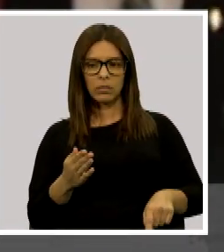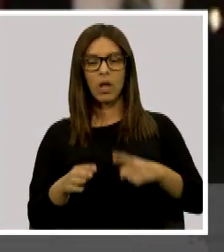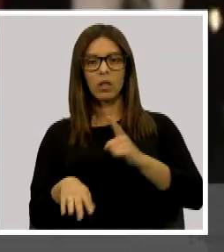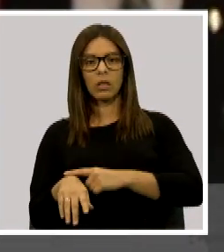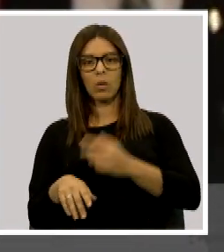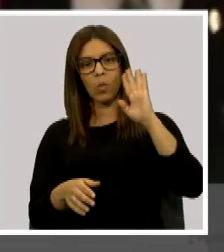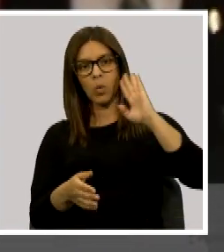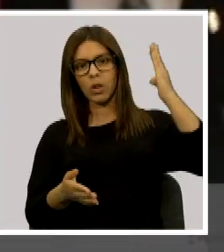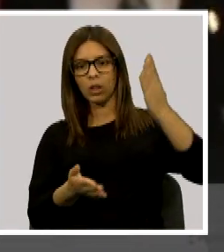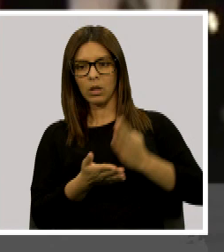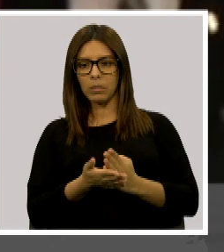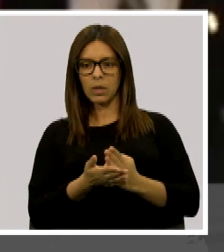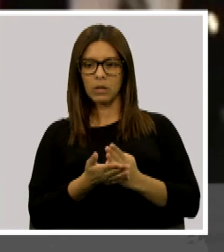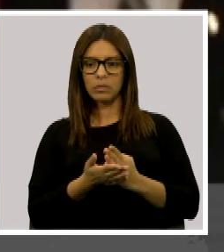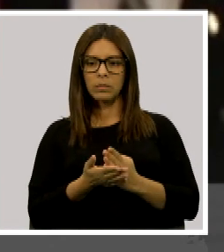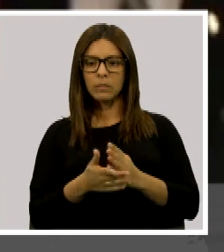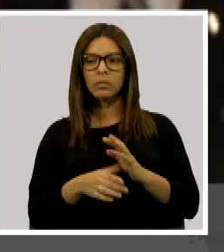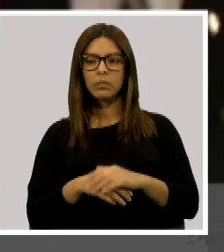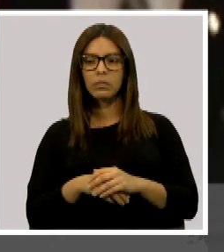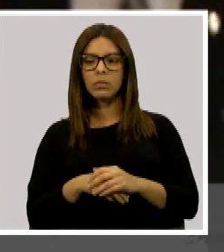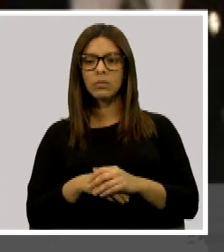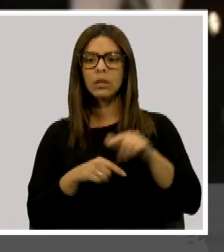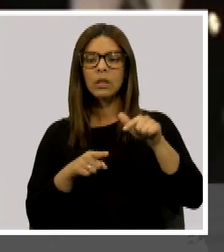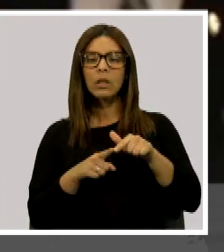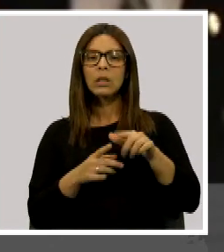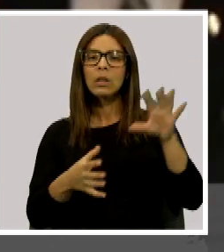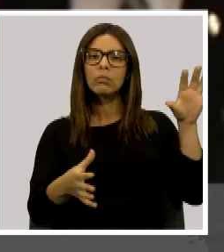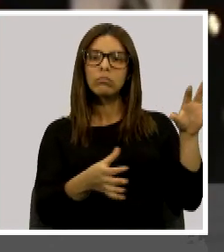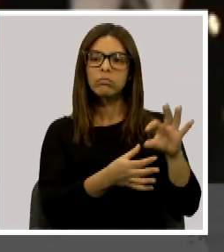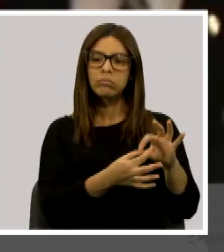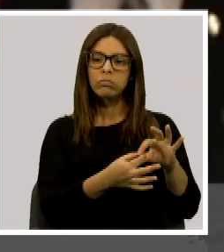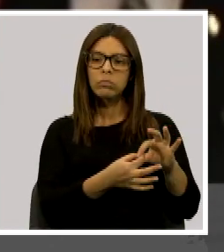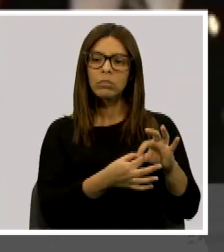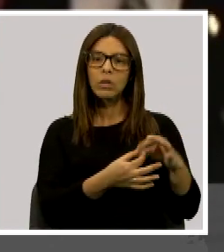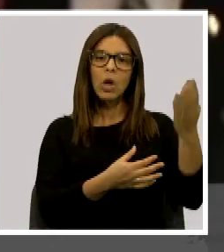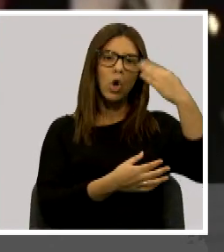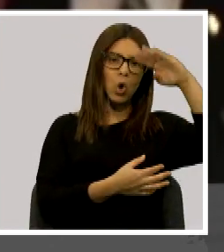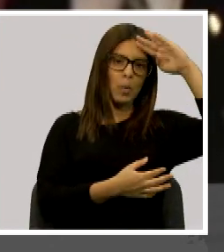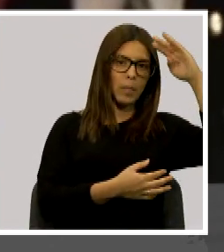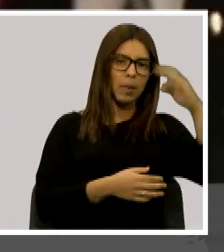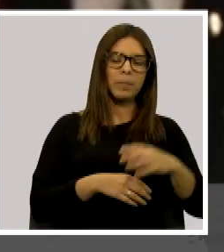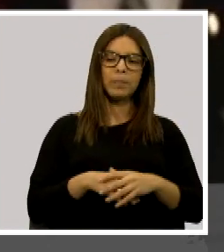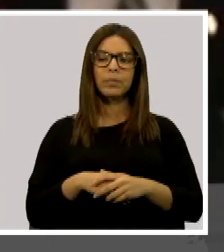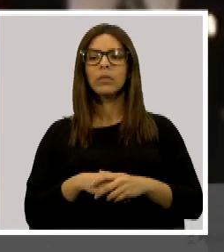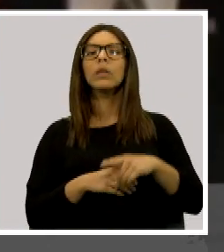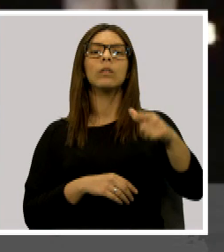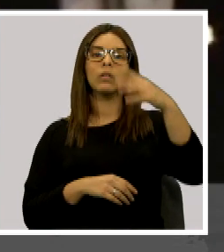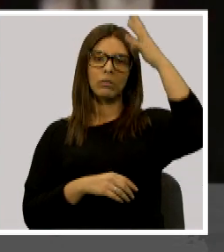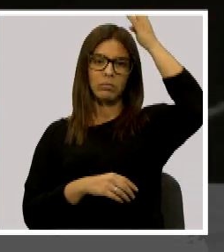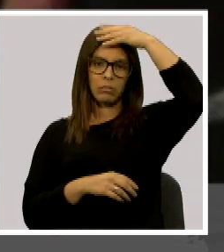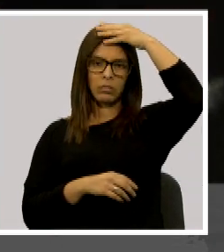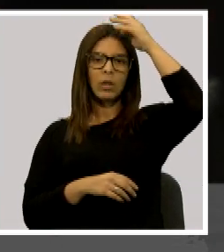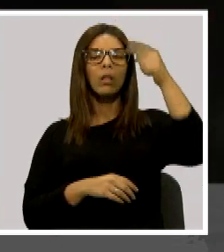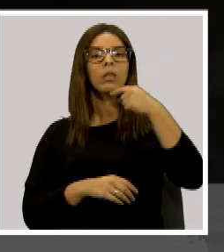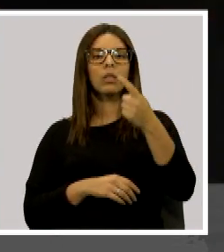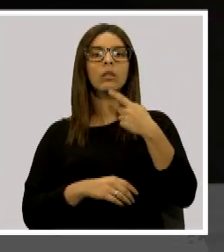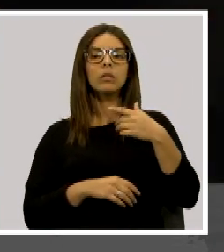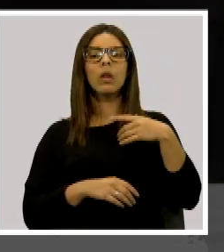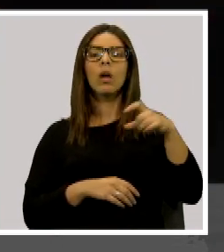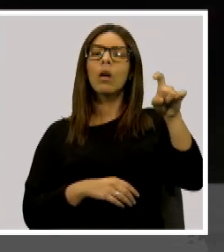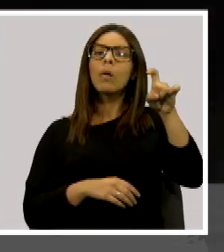Baía dos Porcos. Lutar contra o regime cubano significava lutar contra o próprio comunismo. Mas a operação foi um fracasso. As